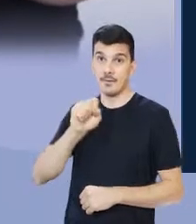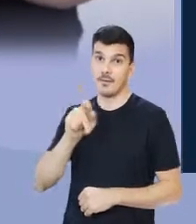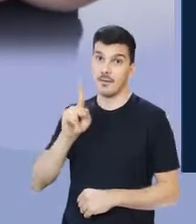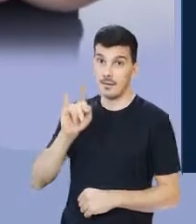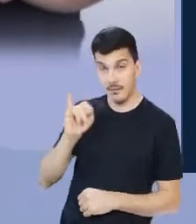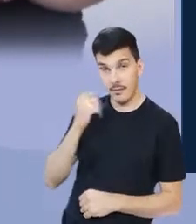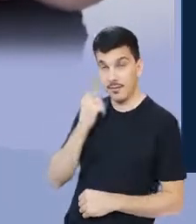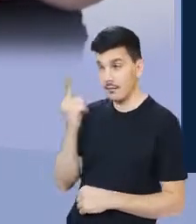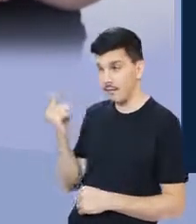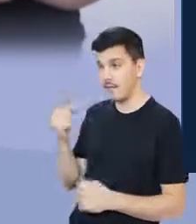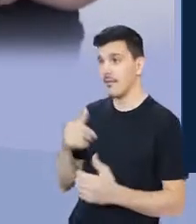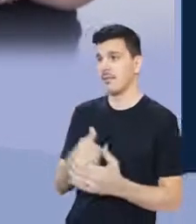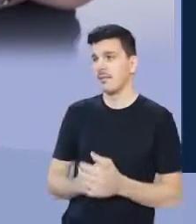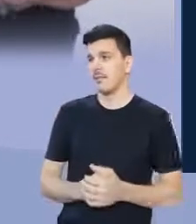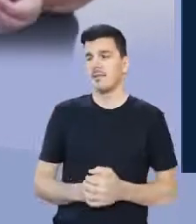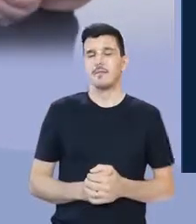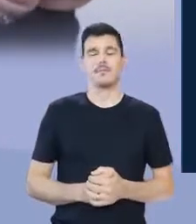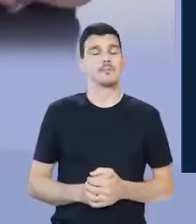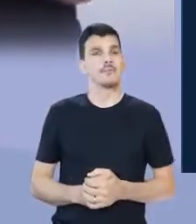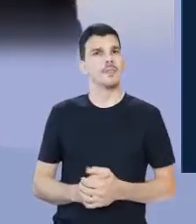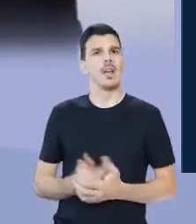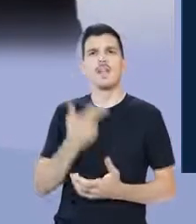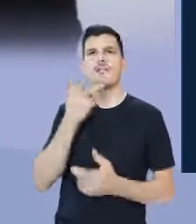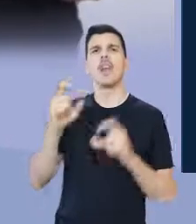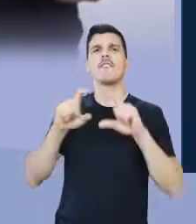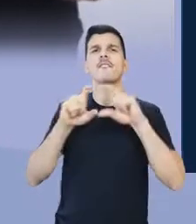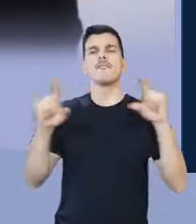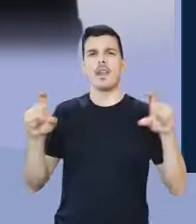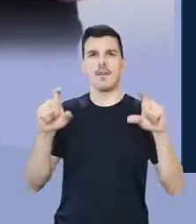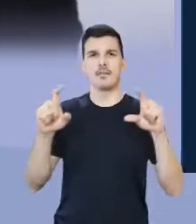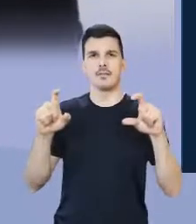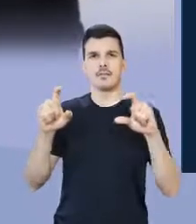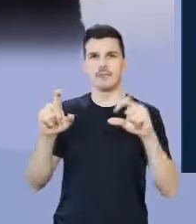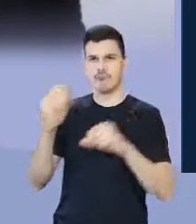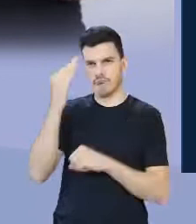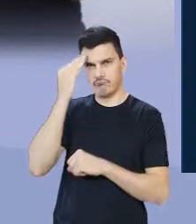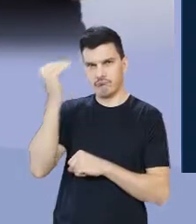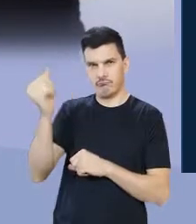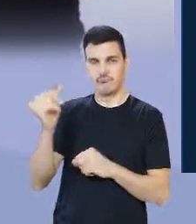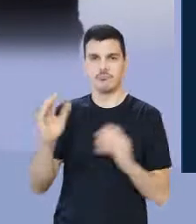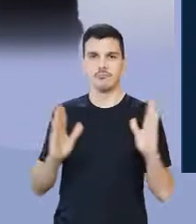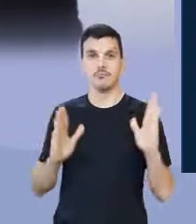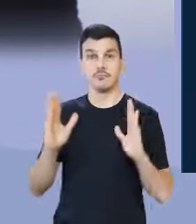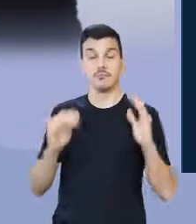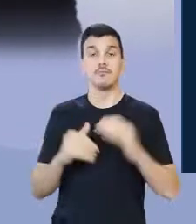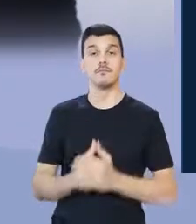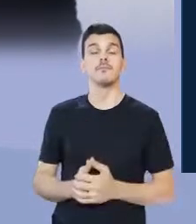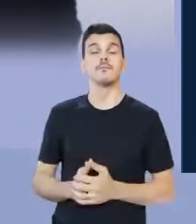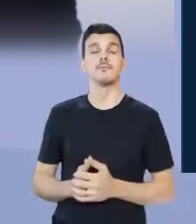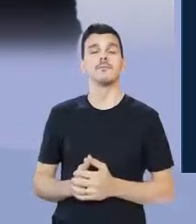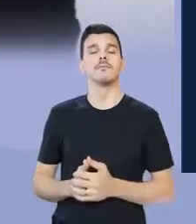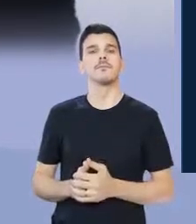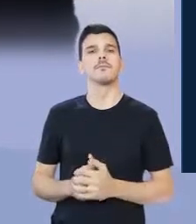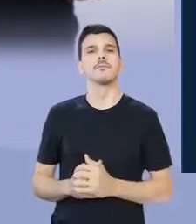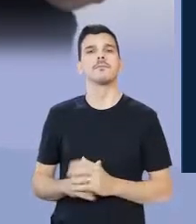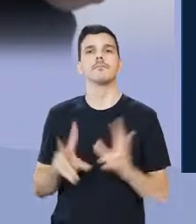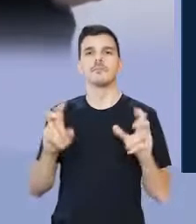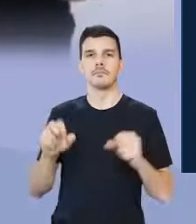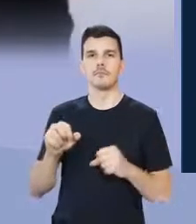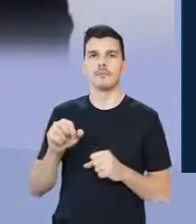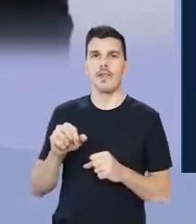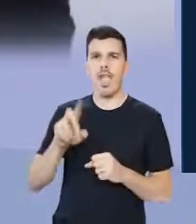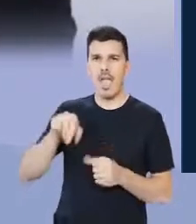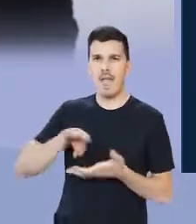dos grandes representantes desse período, disse a seguinte frase, ou períodos,